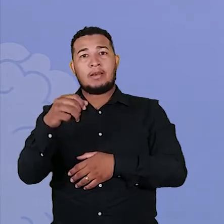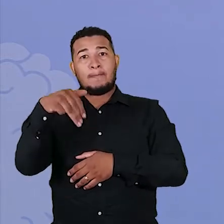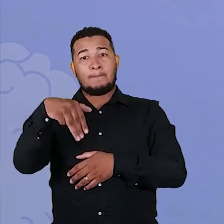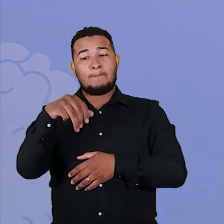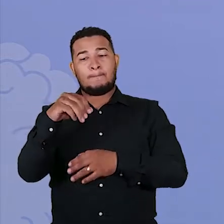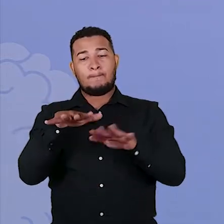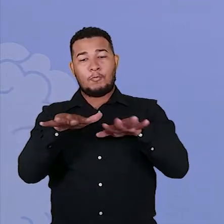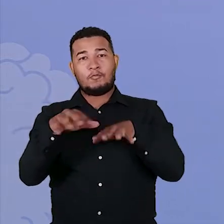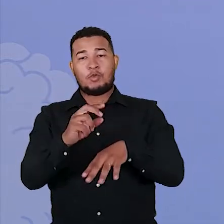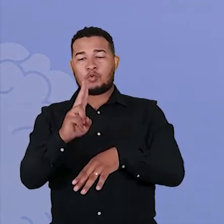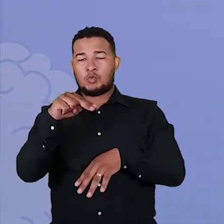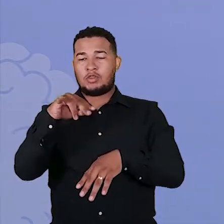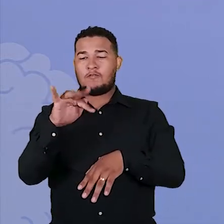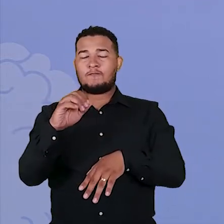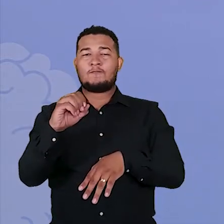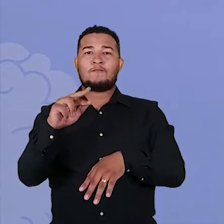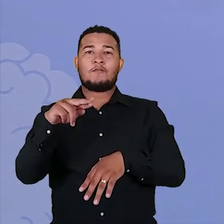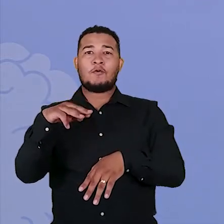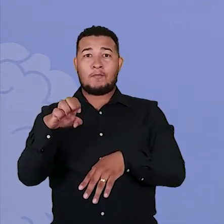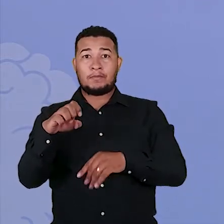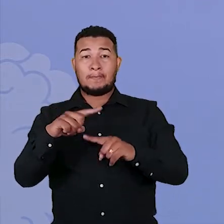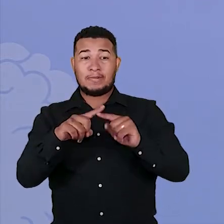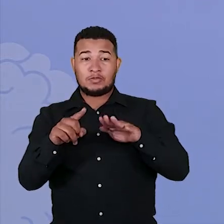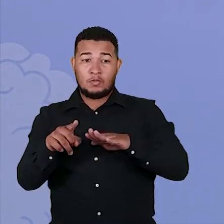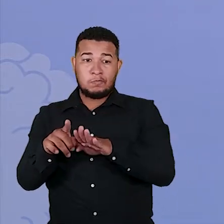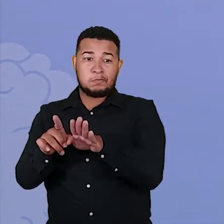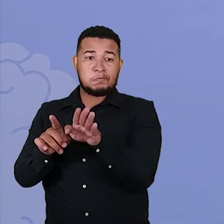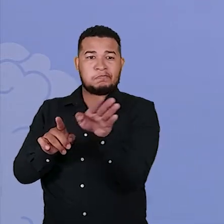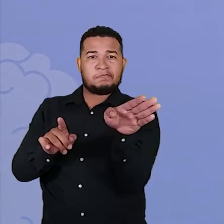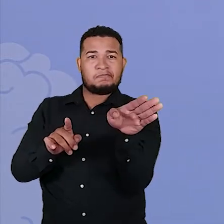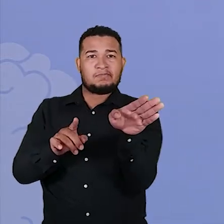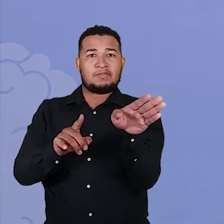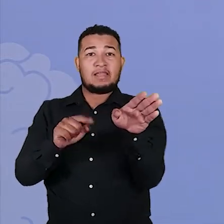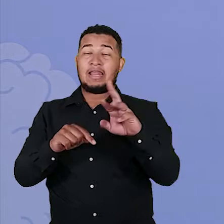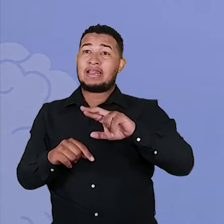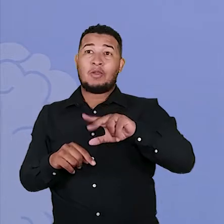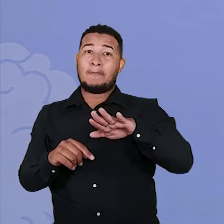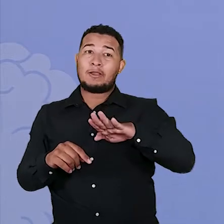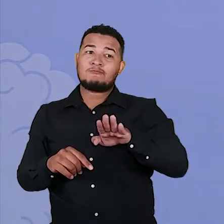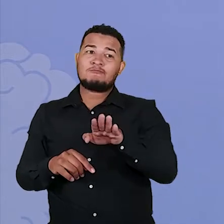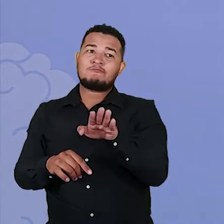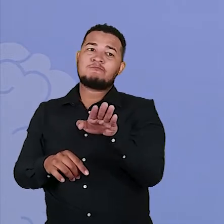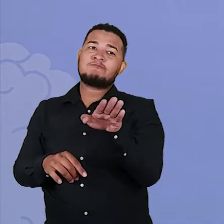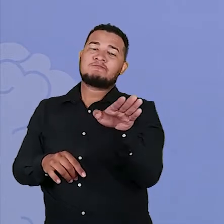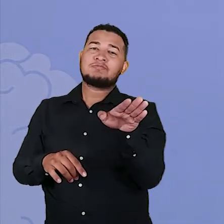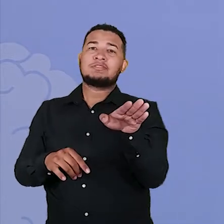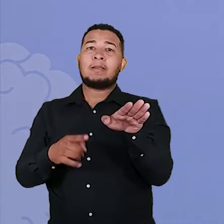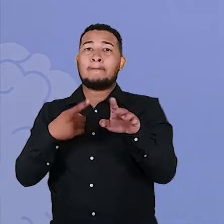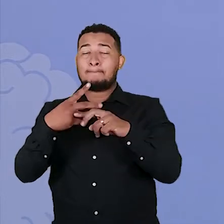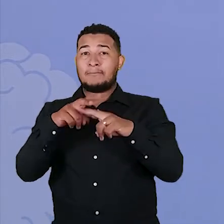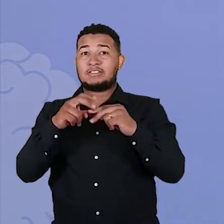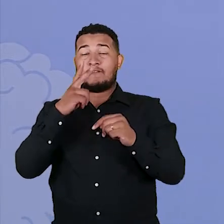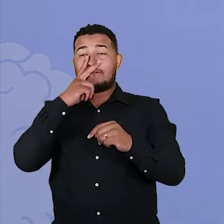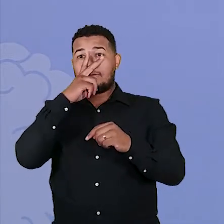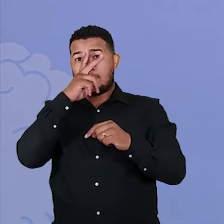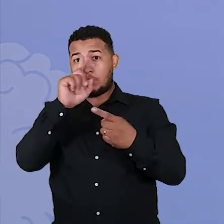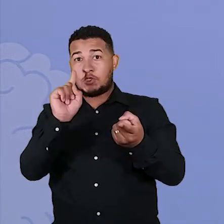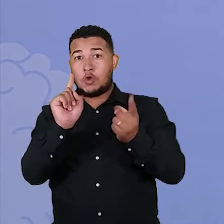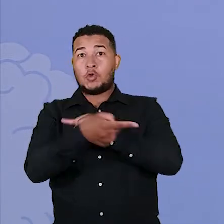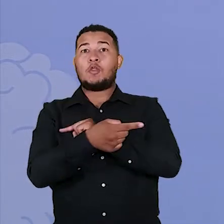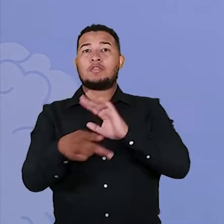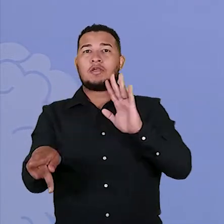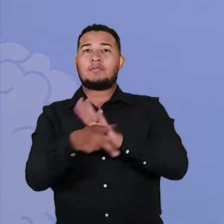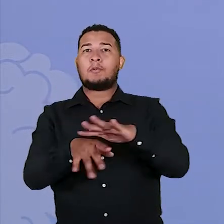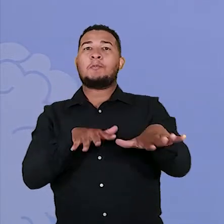uniforme, tá? Enquanto os que estão fazendo a curva, eles estão indo contra a inércia, eles estão tendo uma força contrária